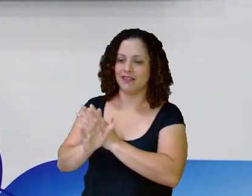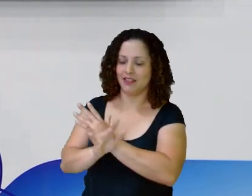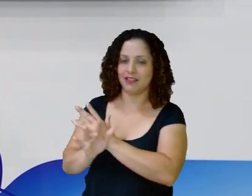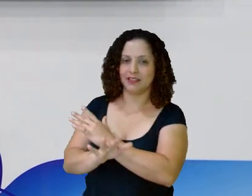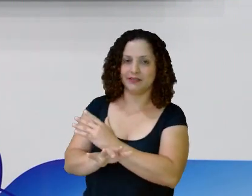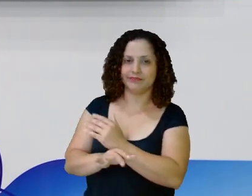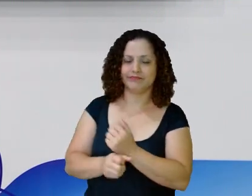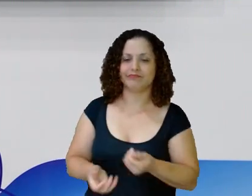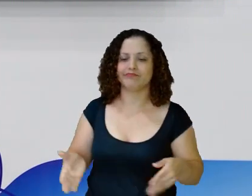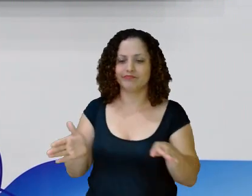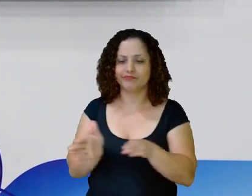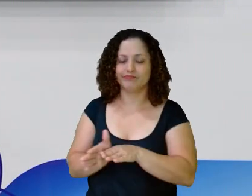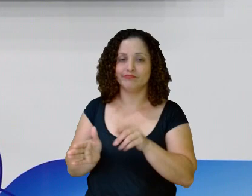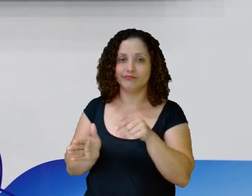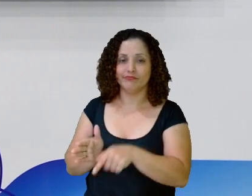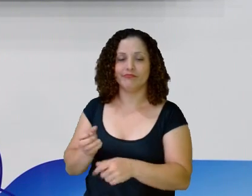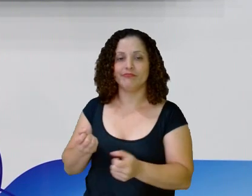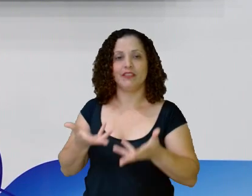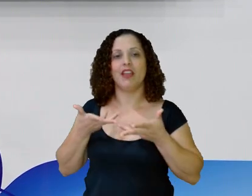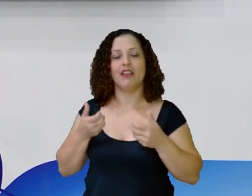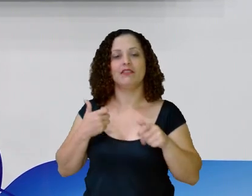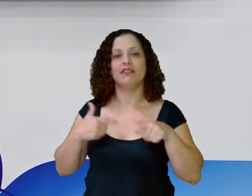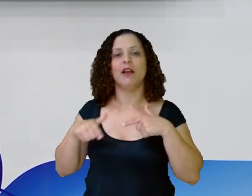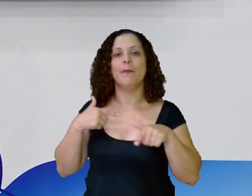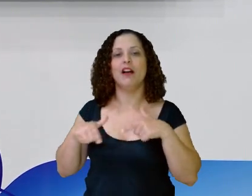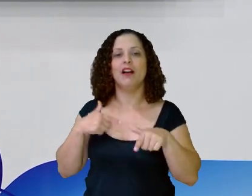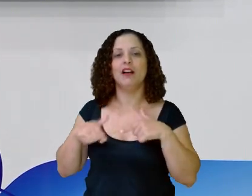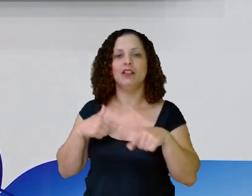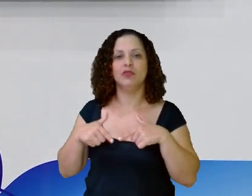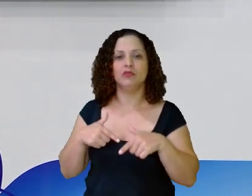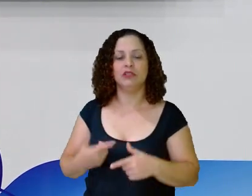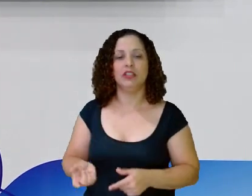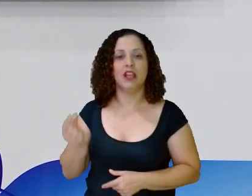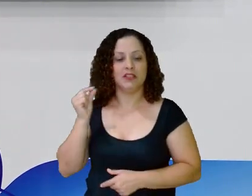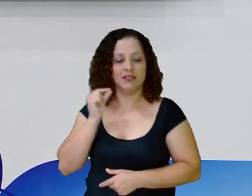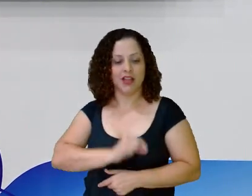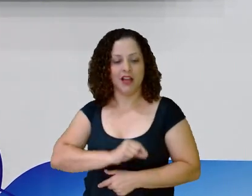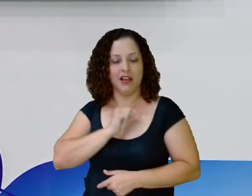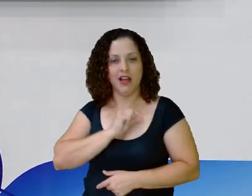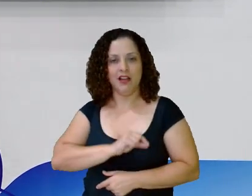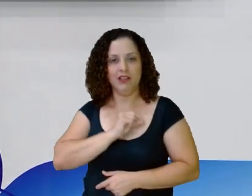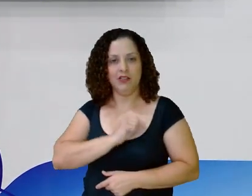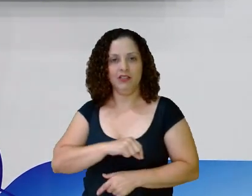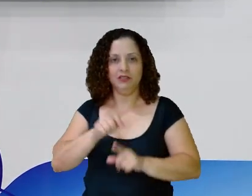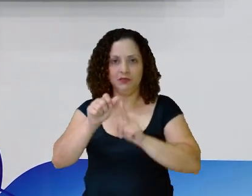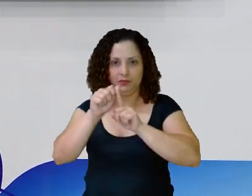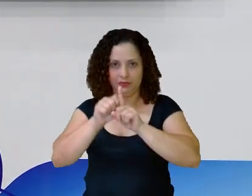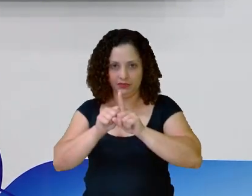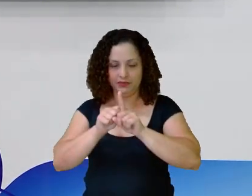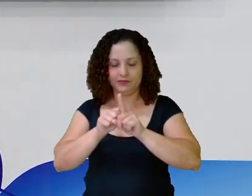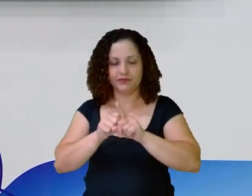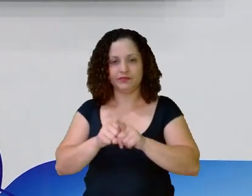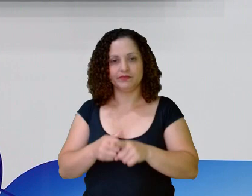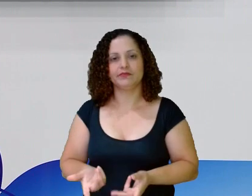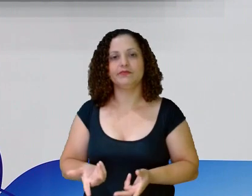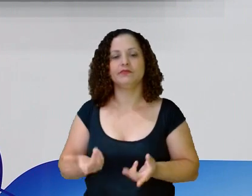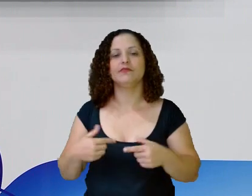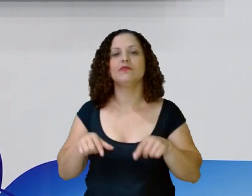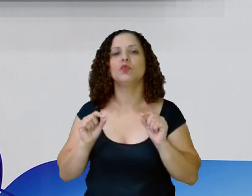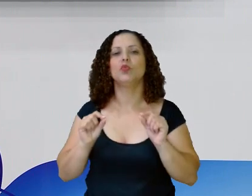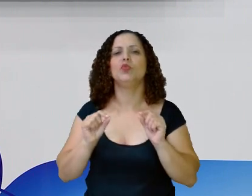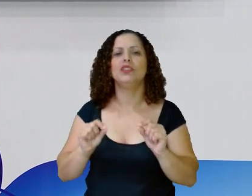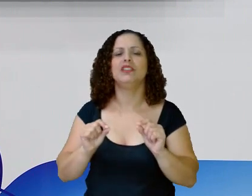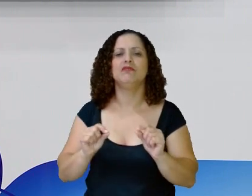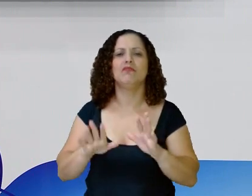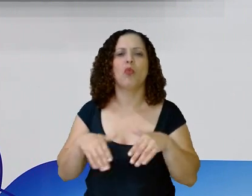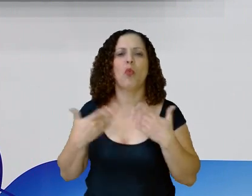para conseguir um trabalho, e aí esse trabalho, no final do mês, esse trabalho vai ser remunerado. Mas aí eu te pergunto, quais